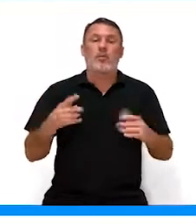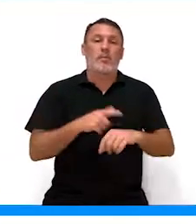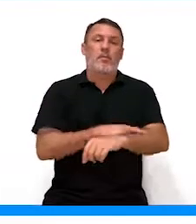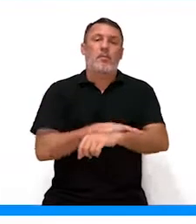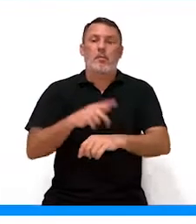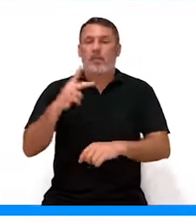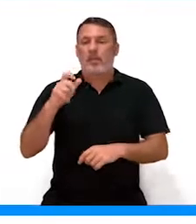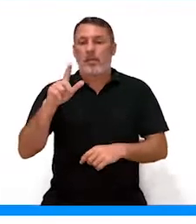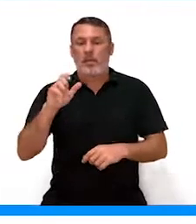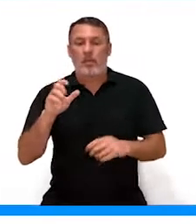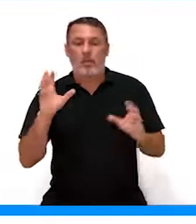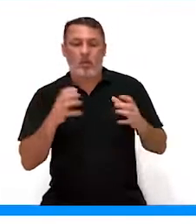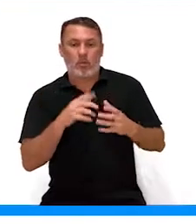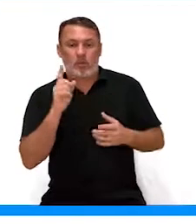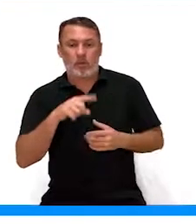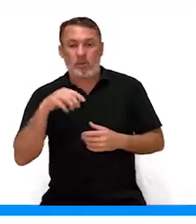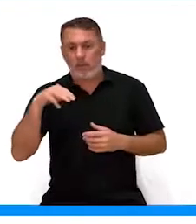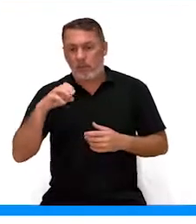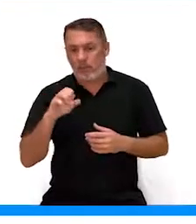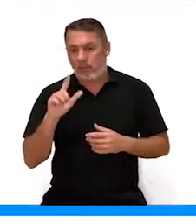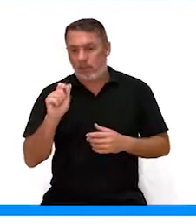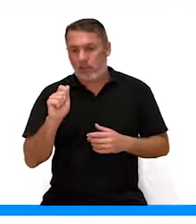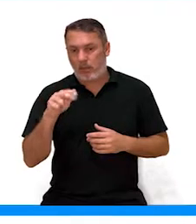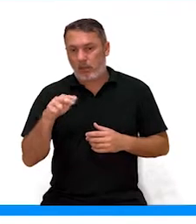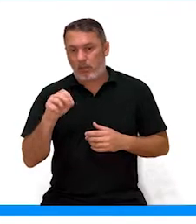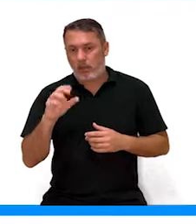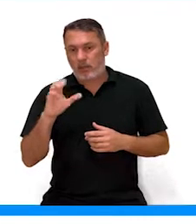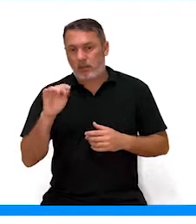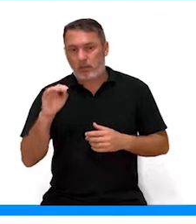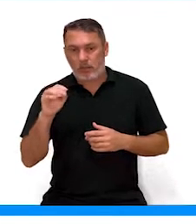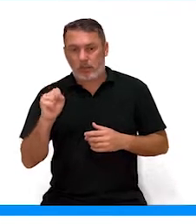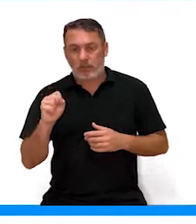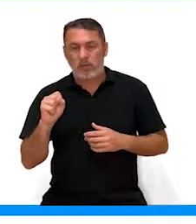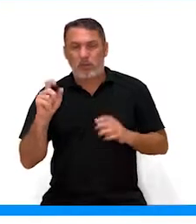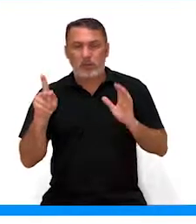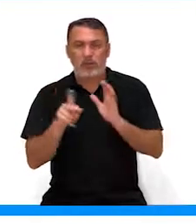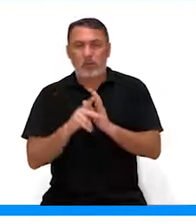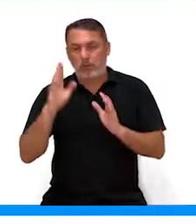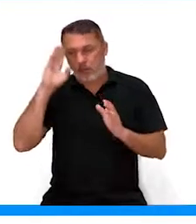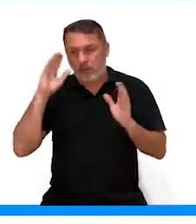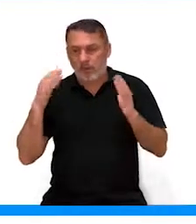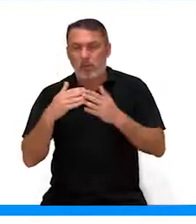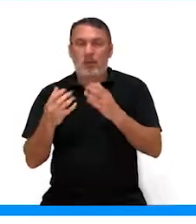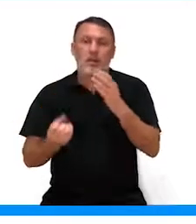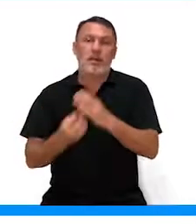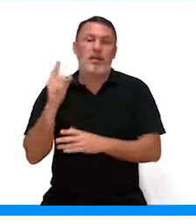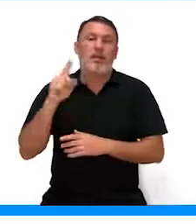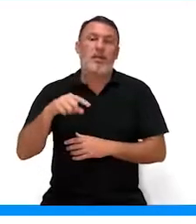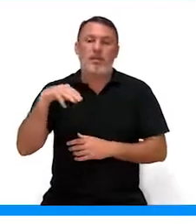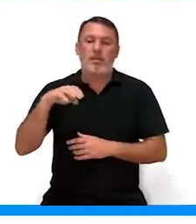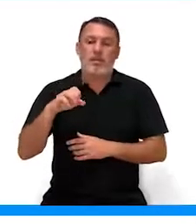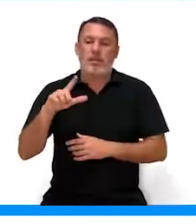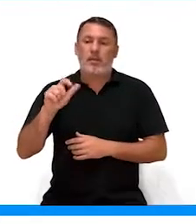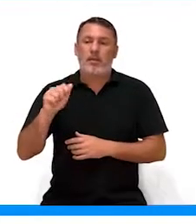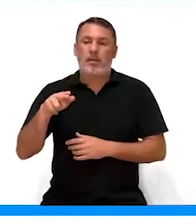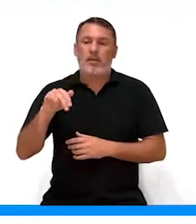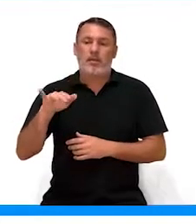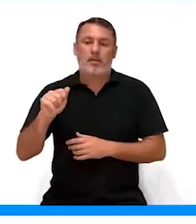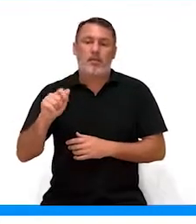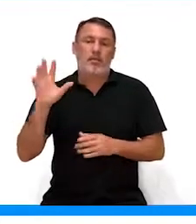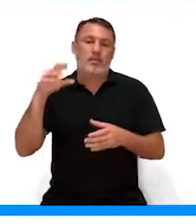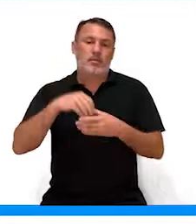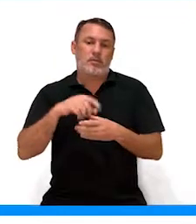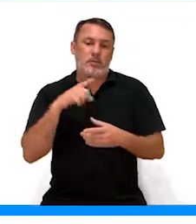E aí, o que a gente vai apresentar na pele? Os melanócitos, que são células especializadas na produção de